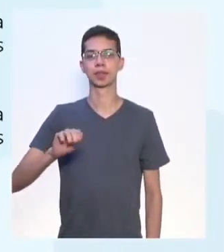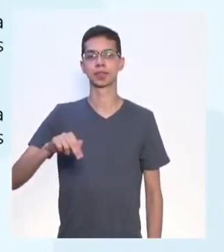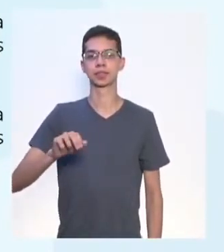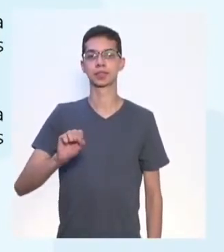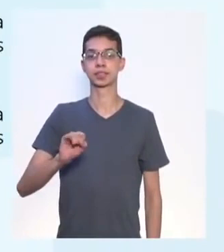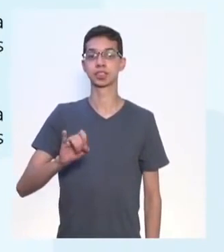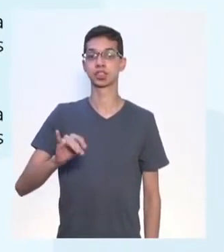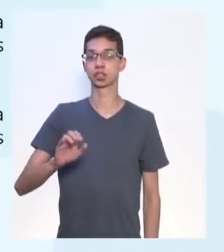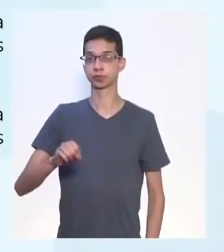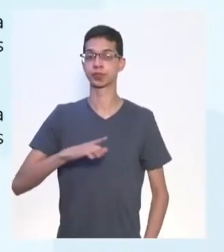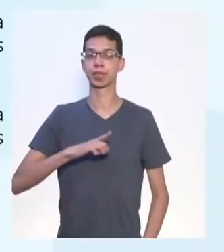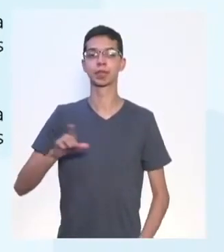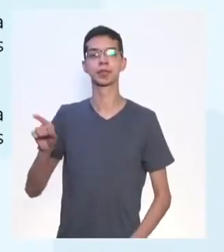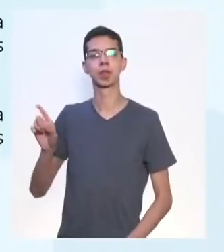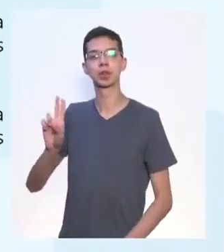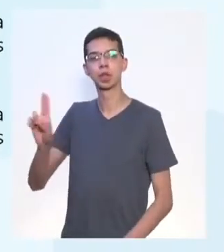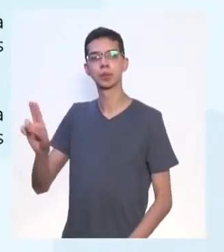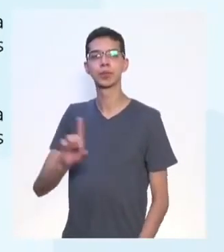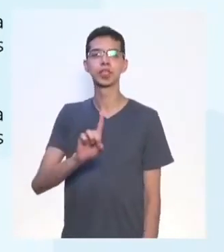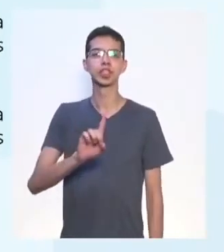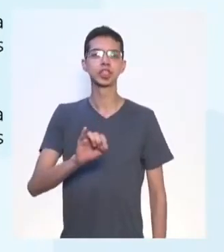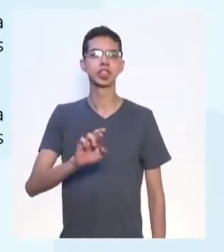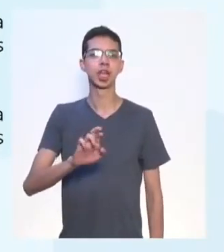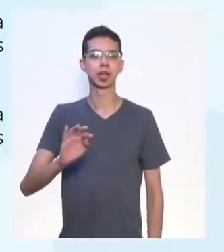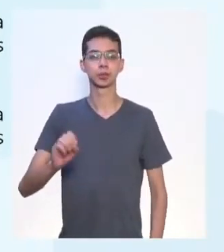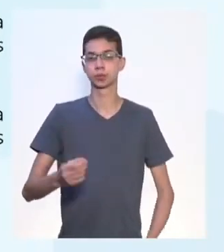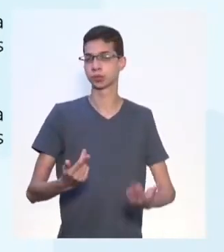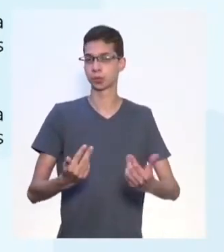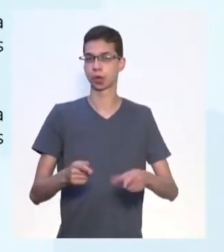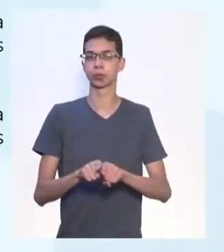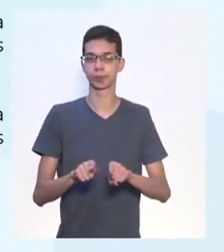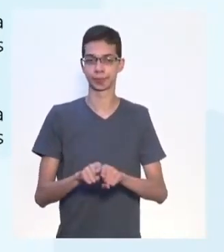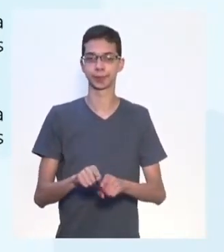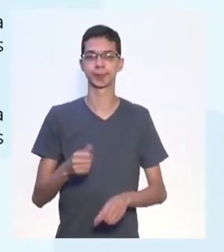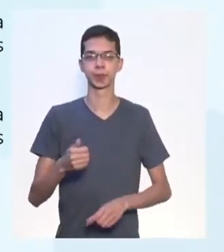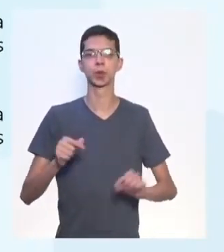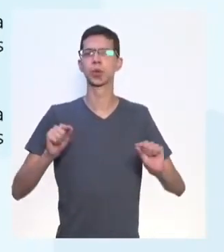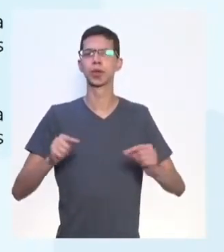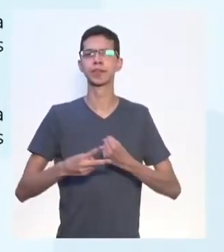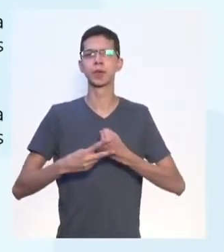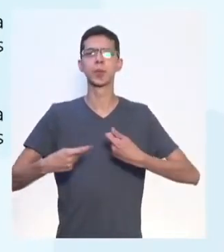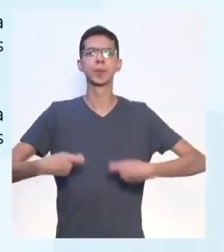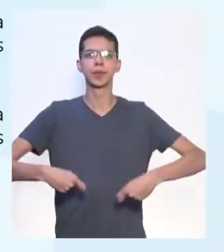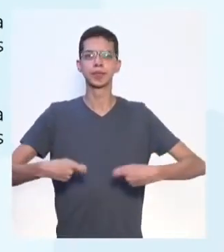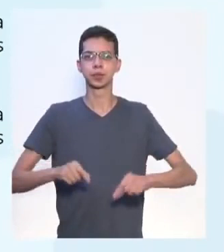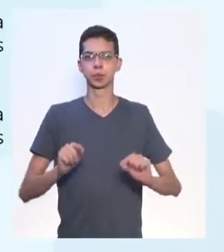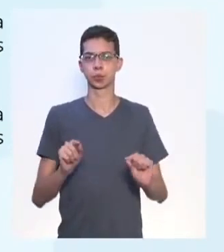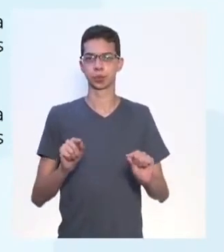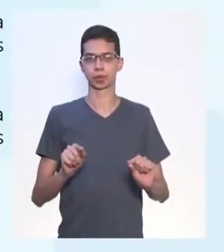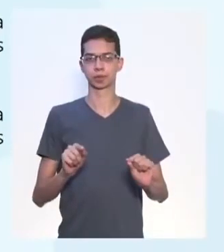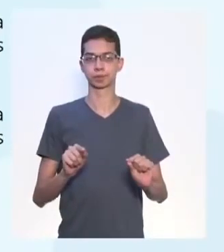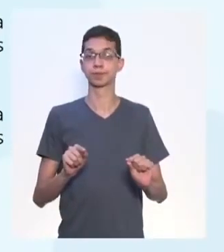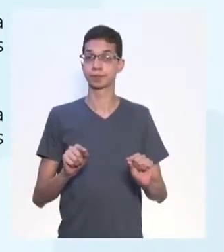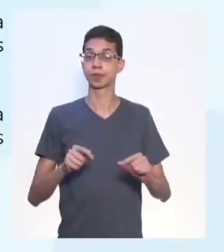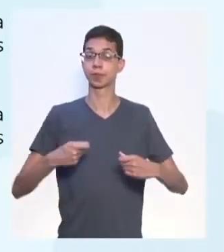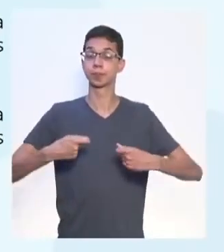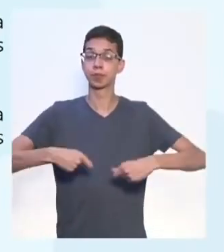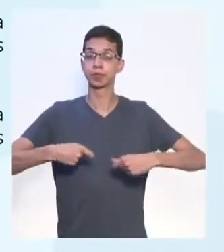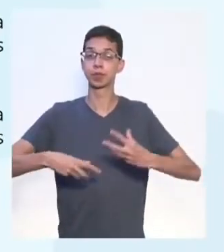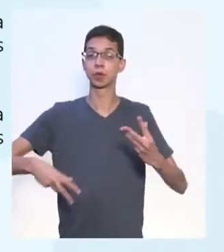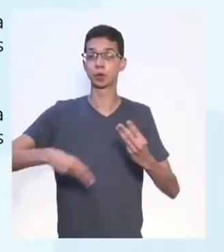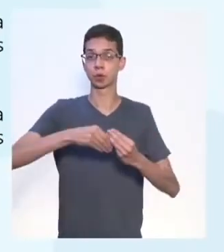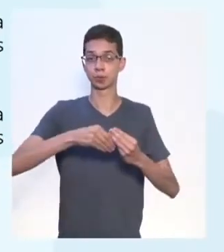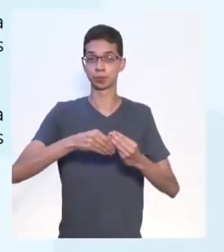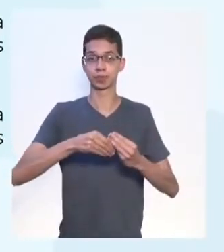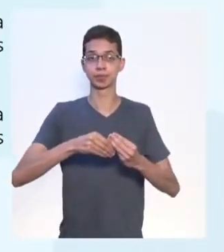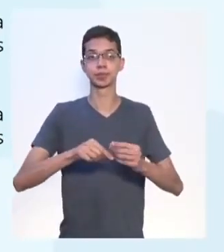a gente está trabalhando. Então, a transitividade do verbo quer dizer o que o verbo precisa. É necessário que ele precise de um complemento para